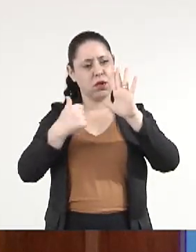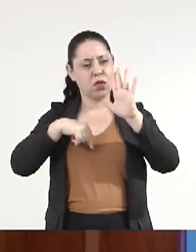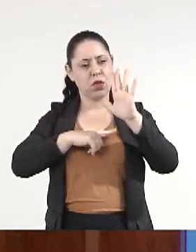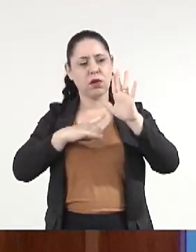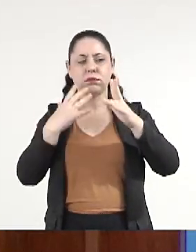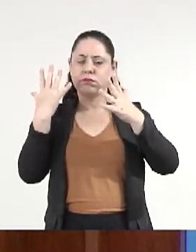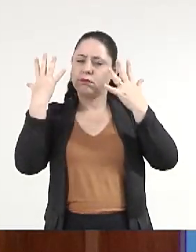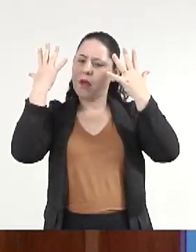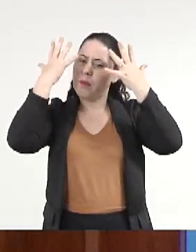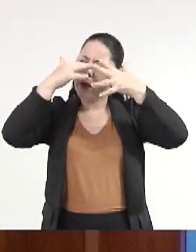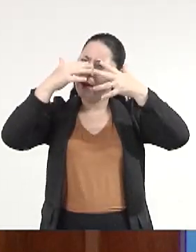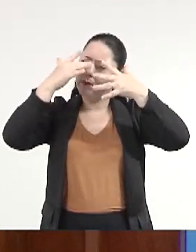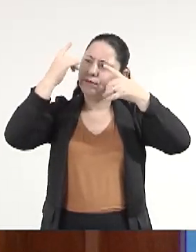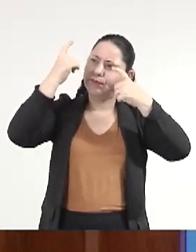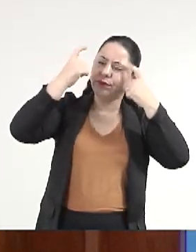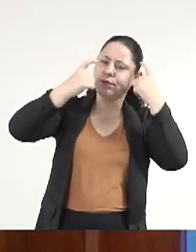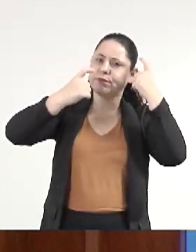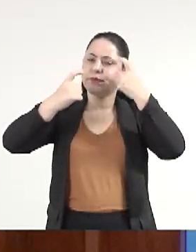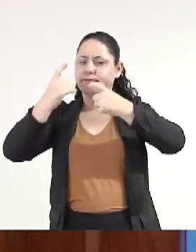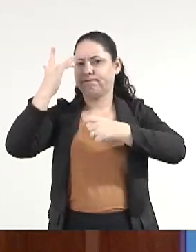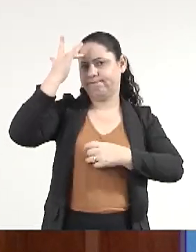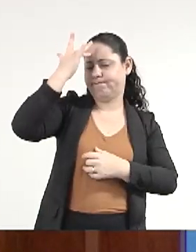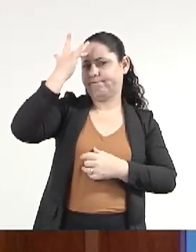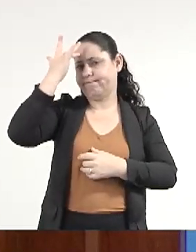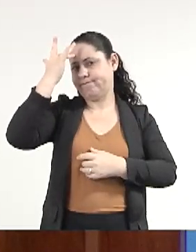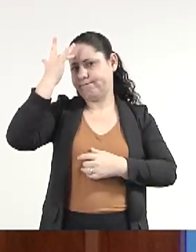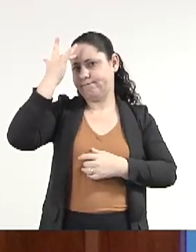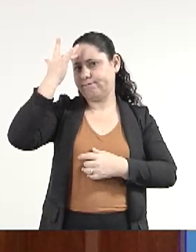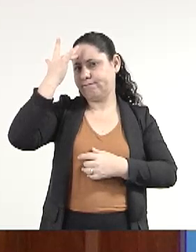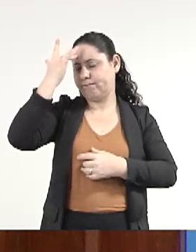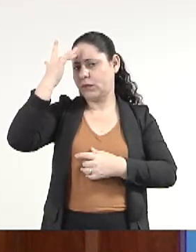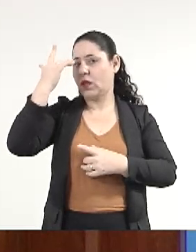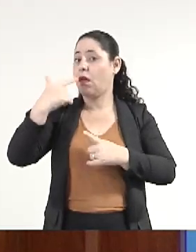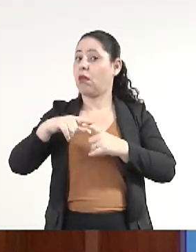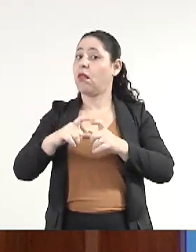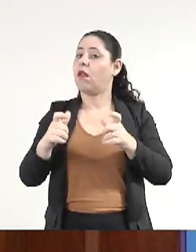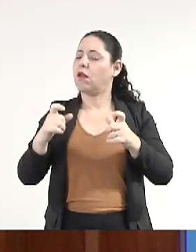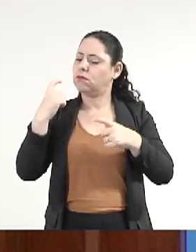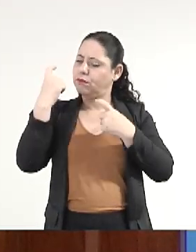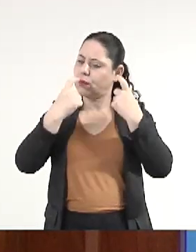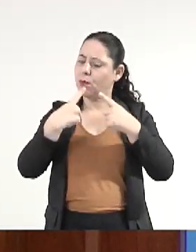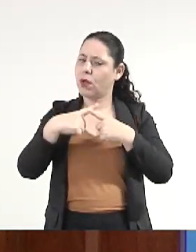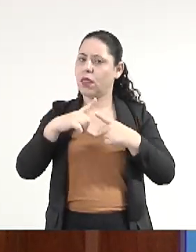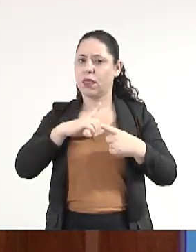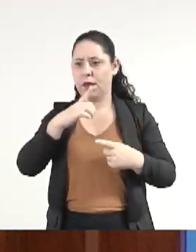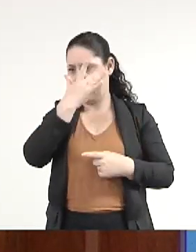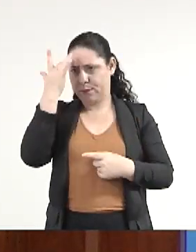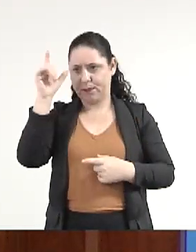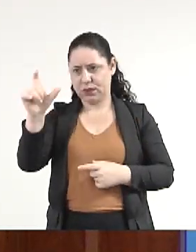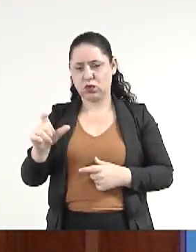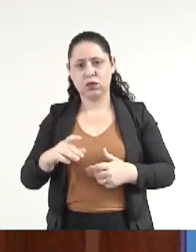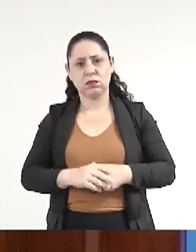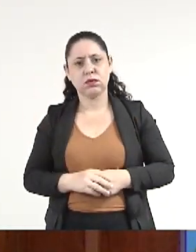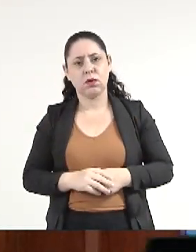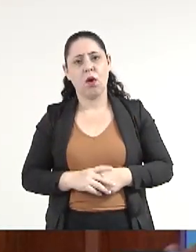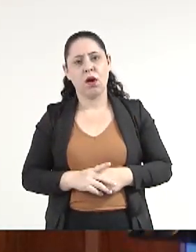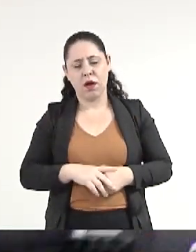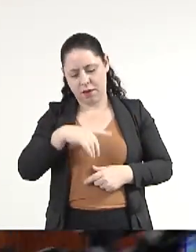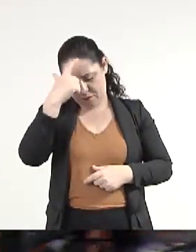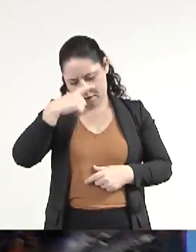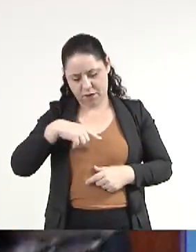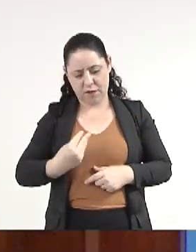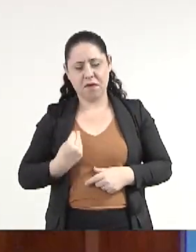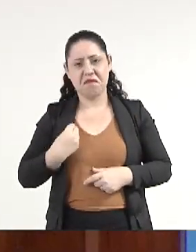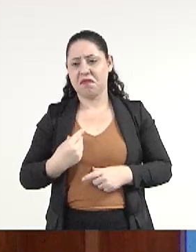uma reflexão e uma preocupação muito grande. Porque quando nós temos pessoas que colocam a sua vida